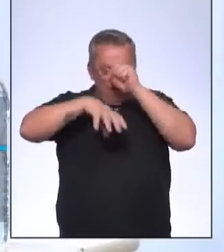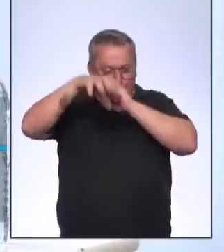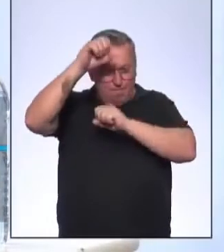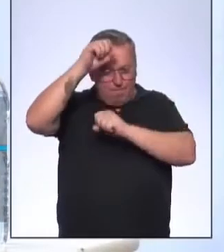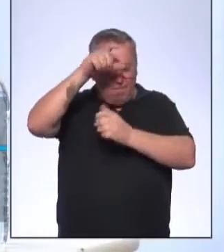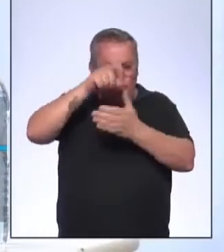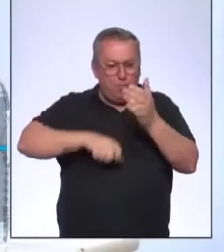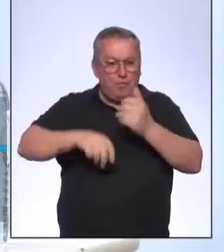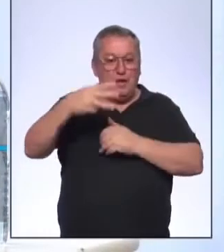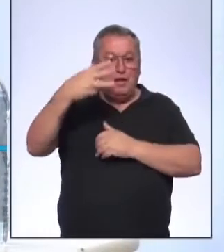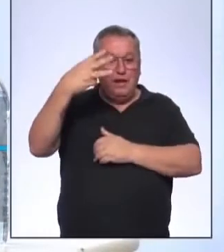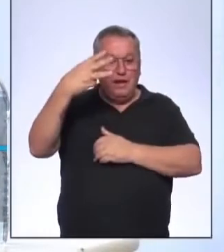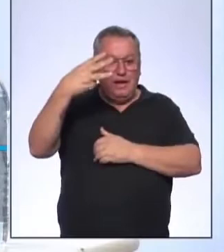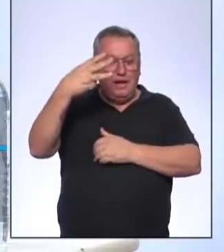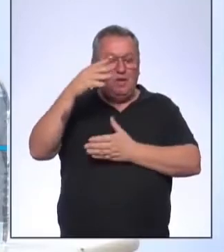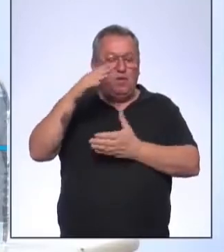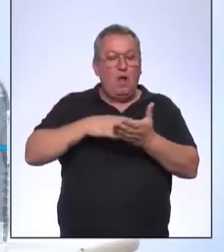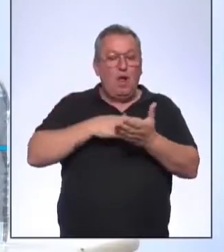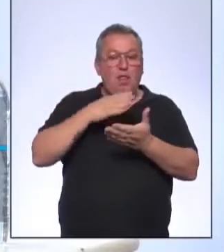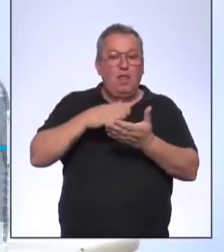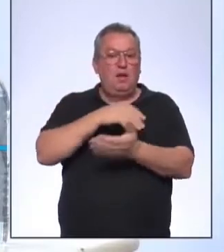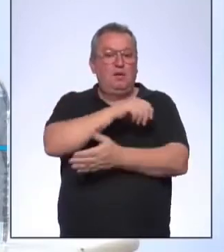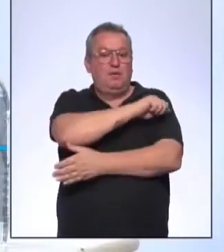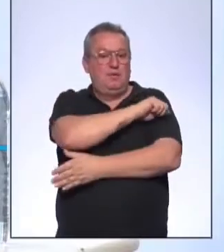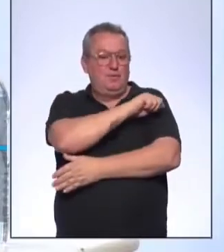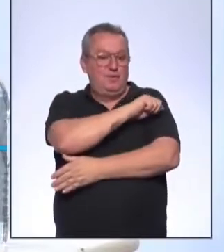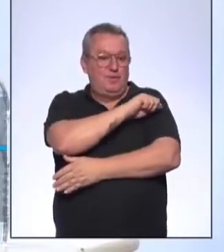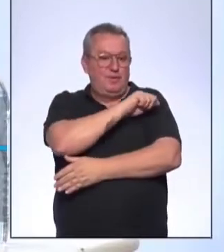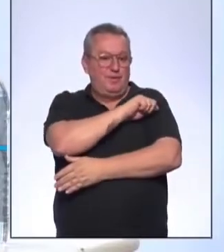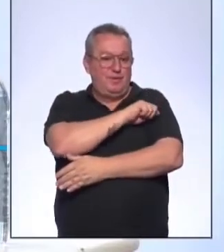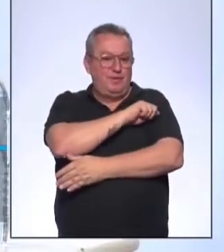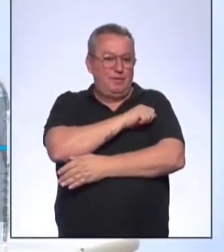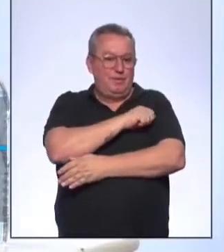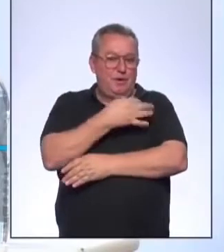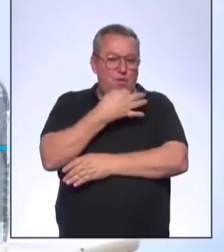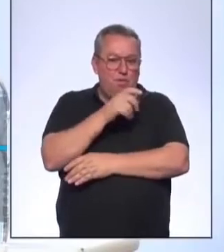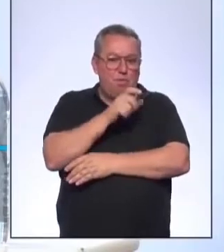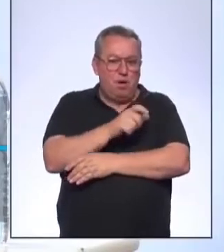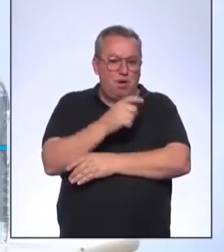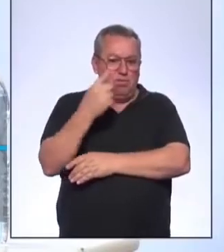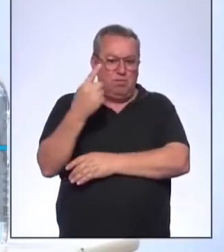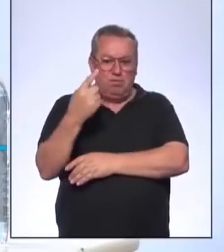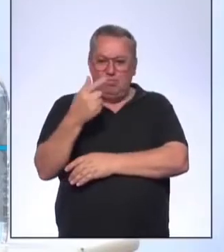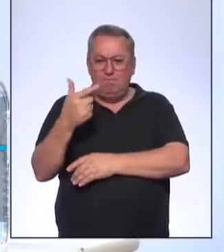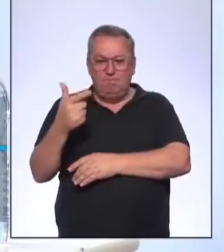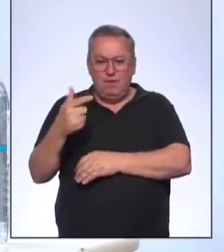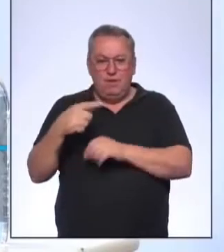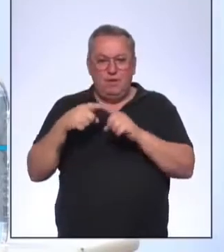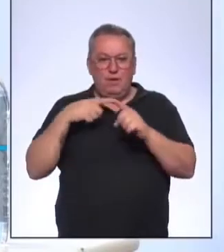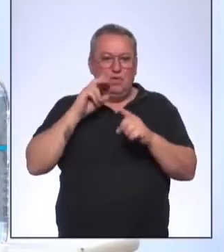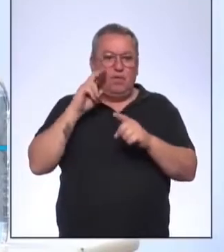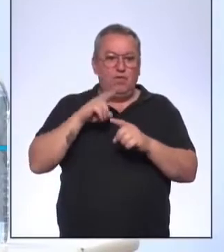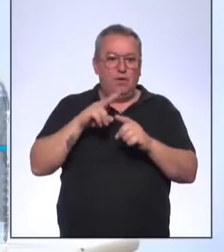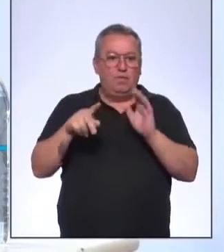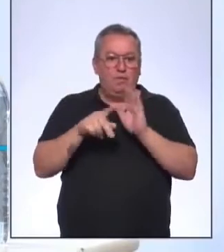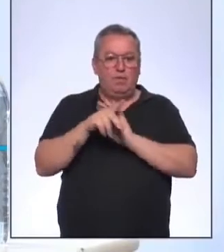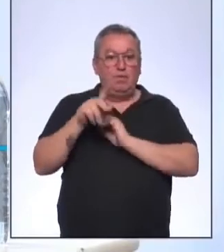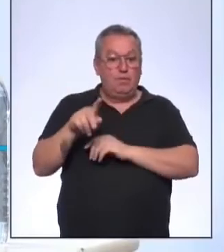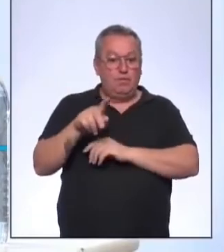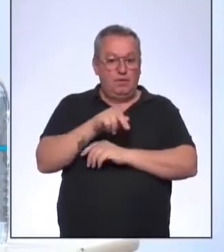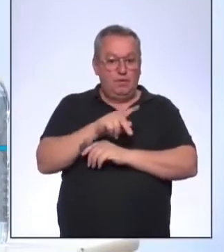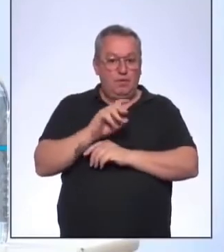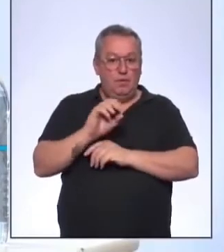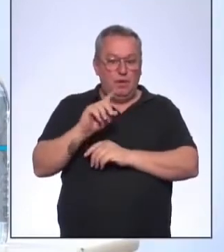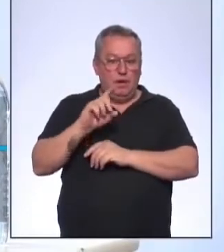3 do Caderno do Aluno eu acredito que na parte um não esteja e eu estou falando da versão professora Ok